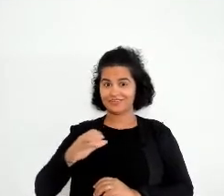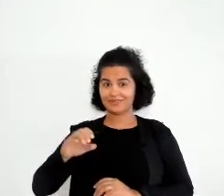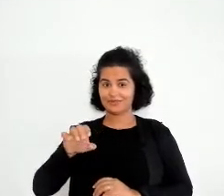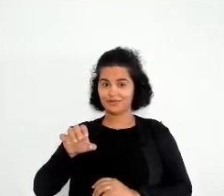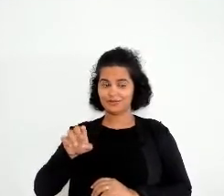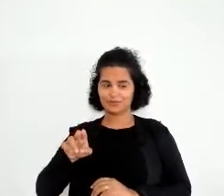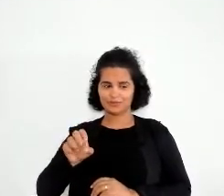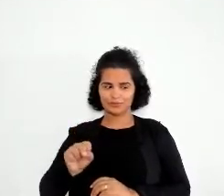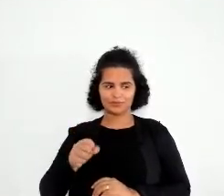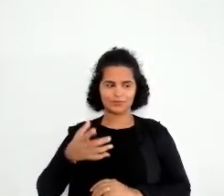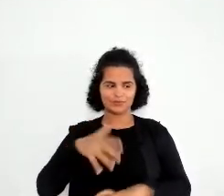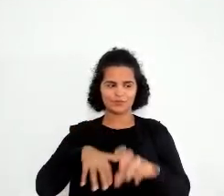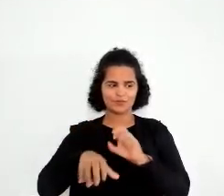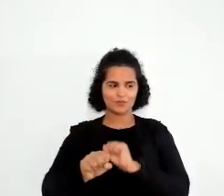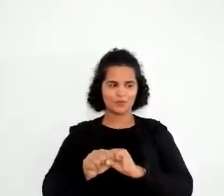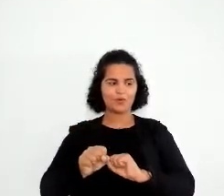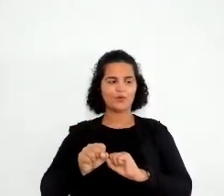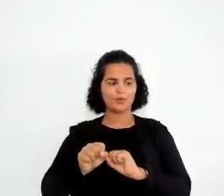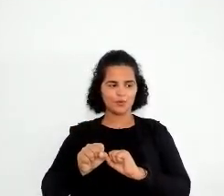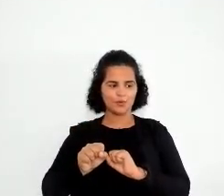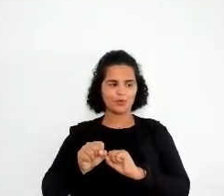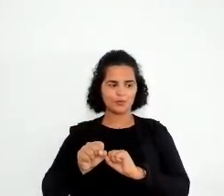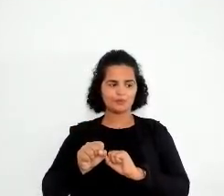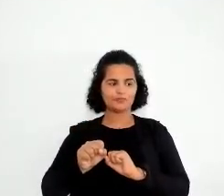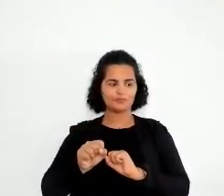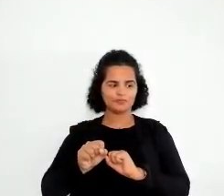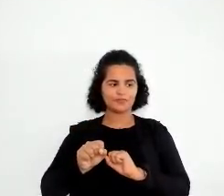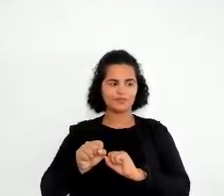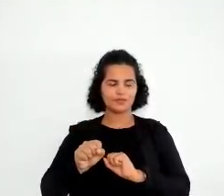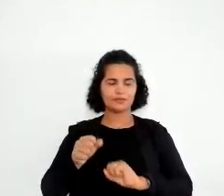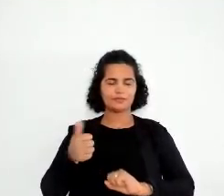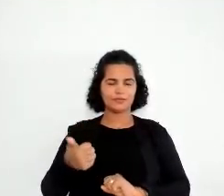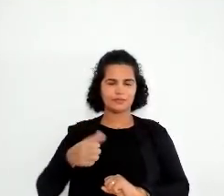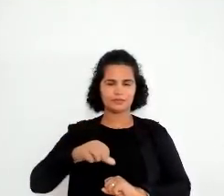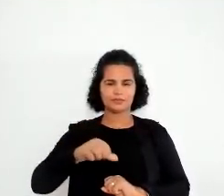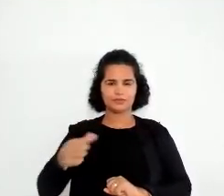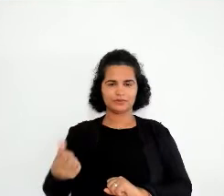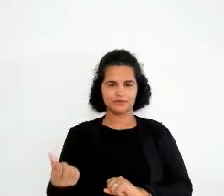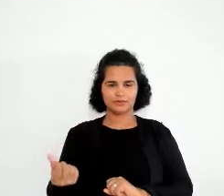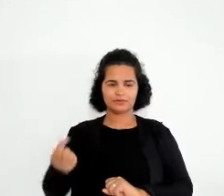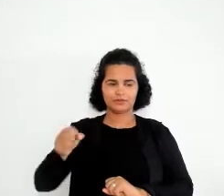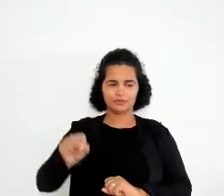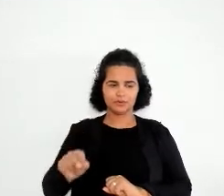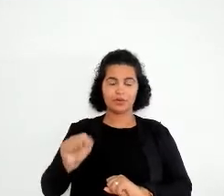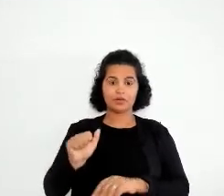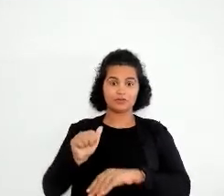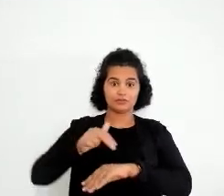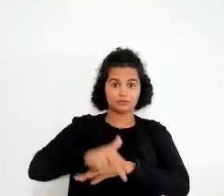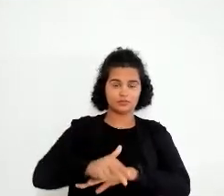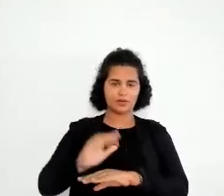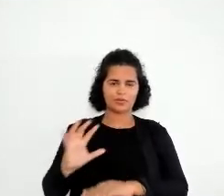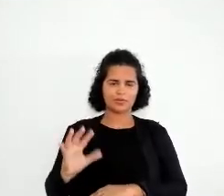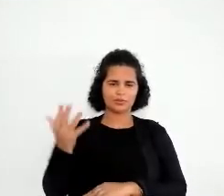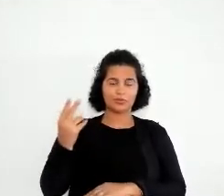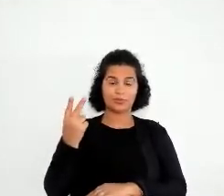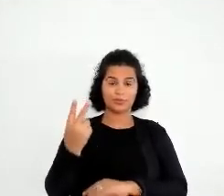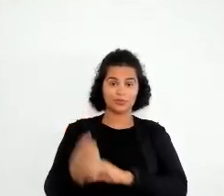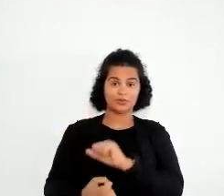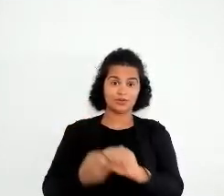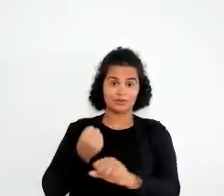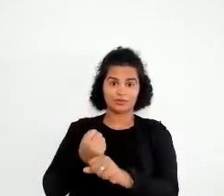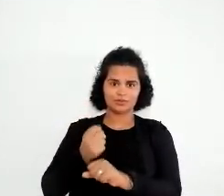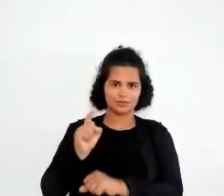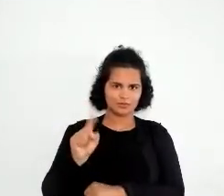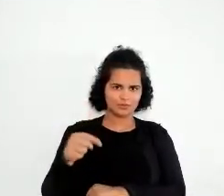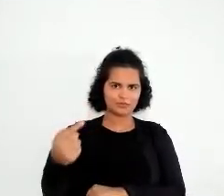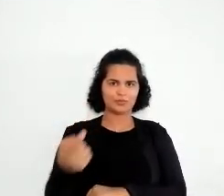Direito pela UFRN em 1968. O ingresso na carreira da magistratura aconteceu 2 anos depois de formado.